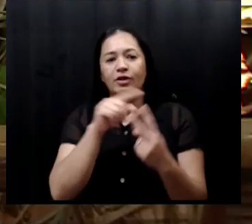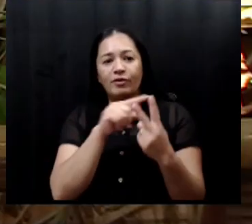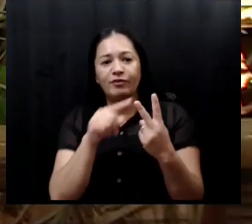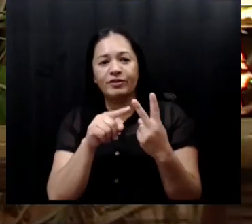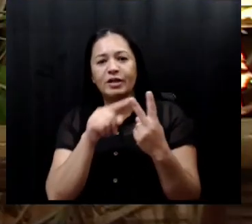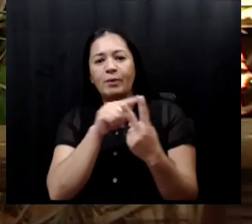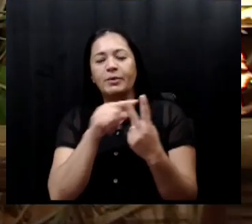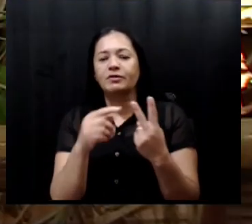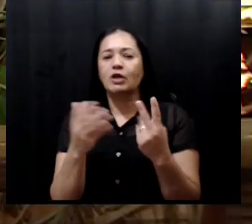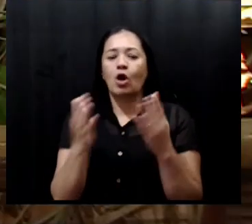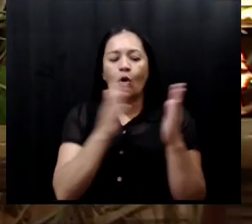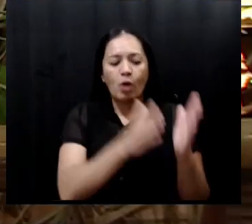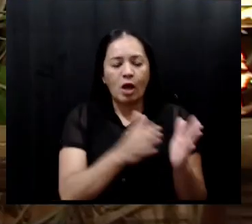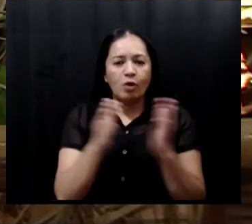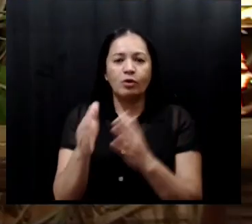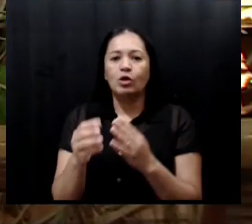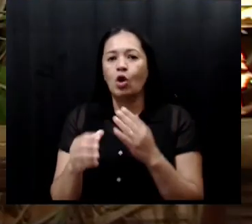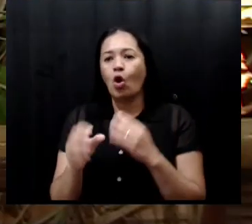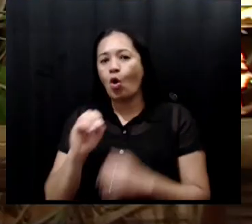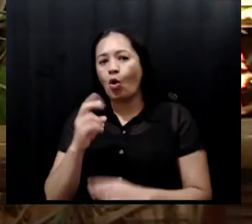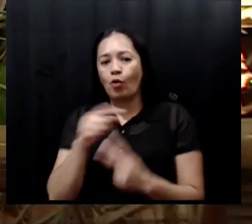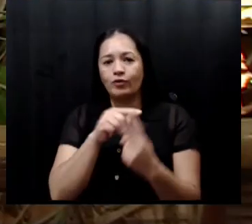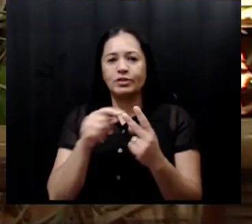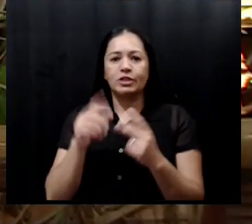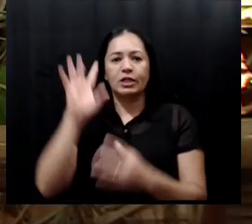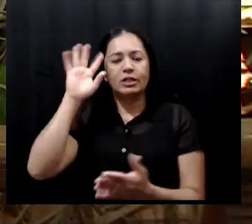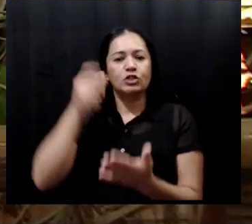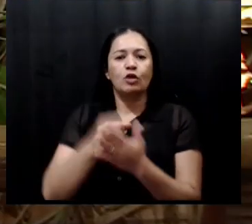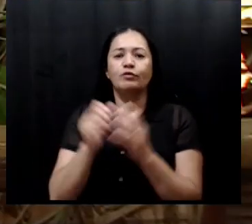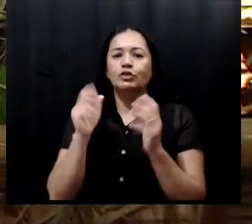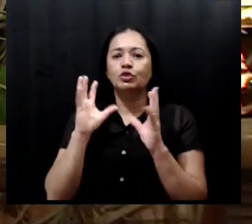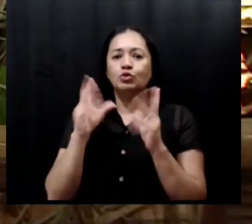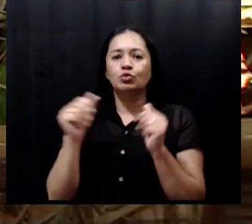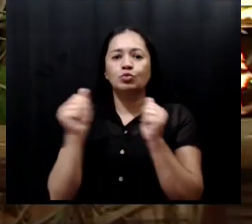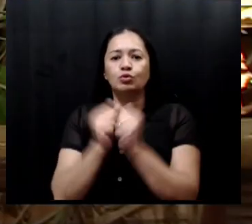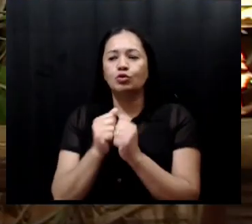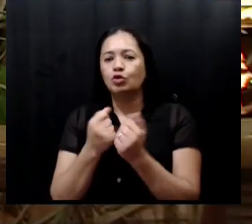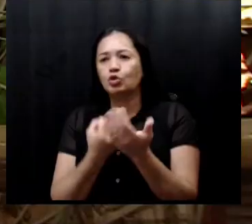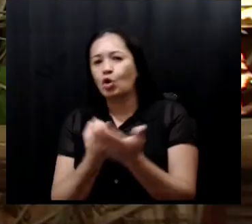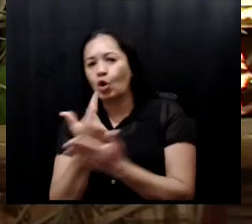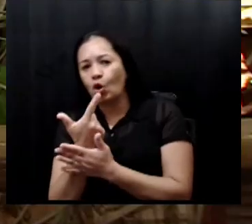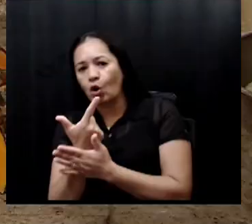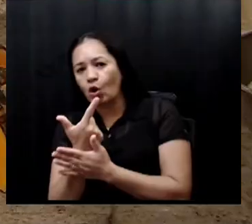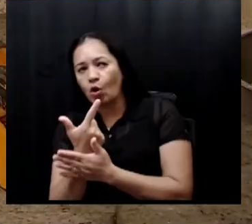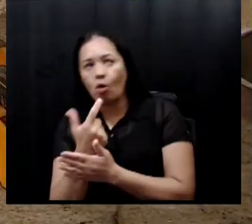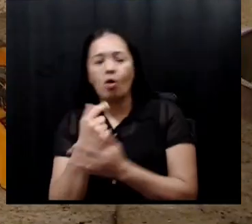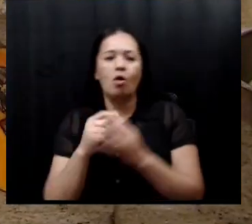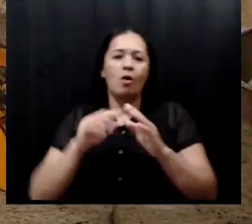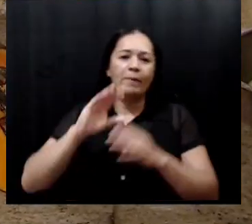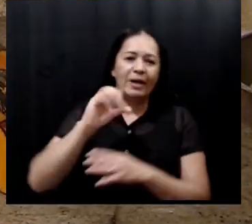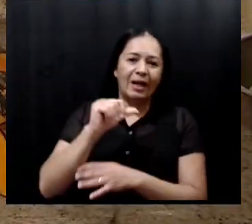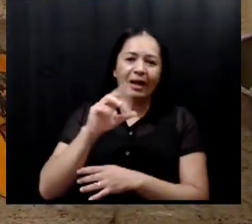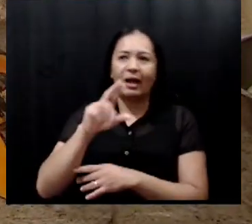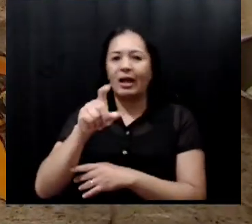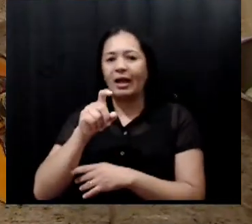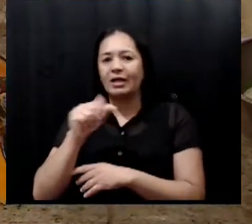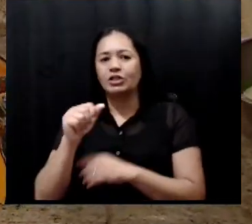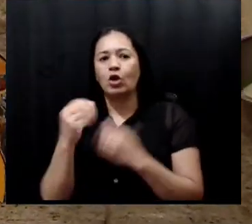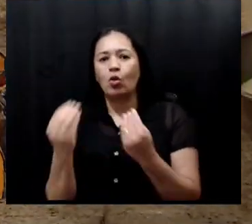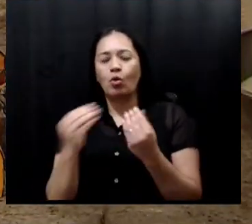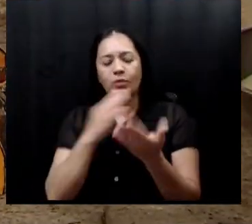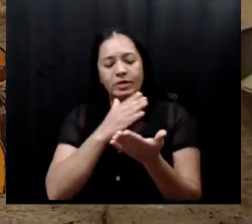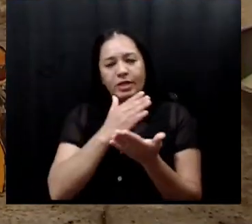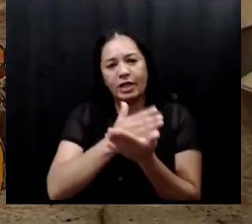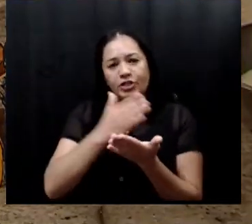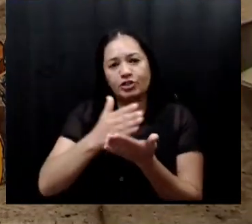ou vocês tomam as decisões tudo junto, compra, caixa, como que é essa divisão de tarefas? A parte da